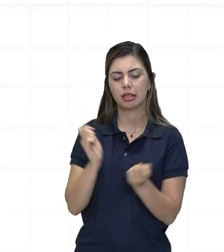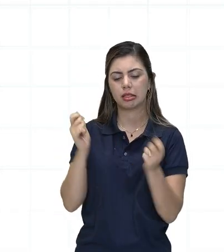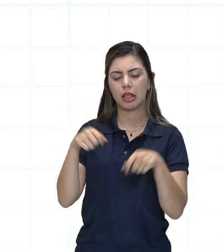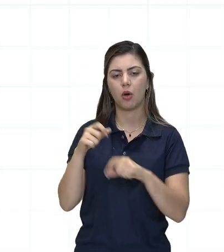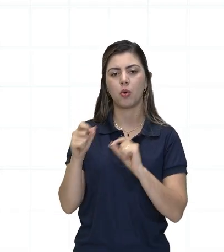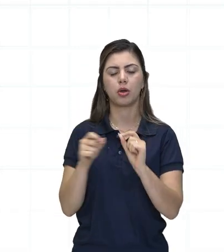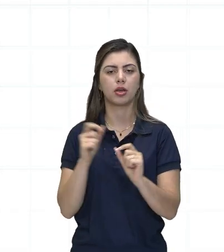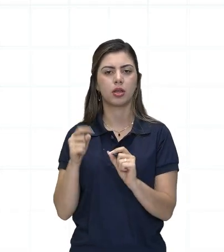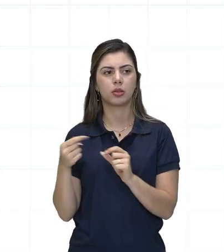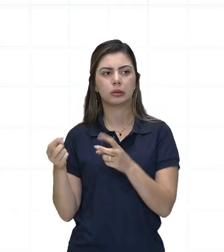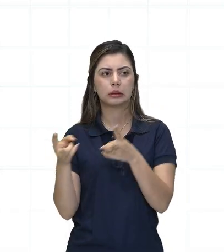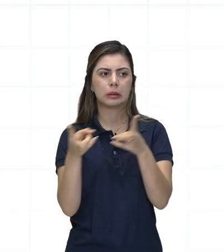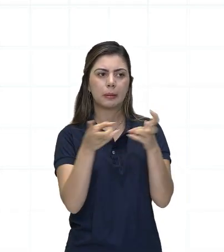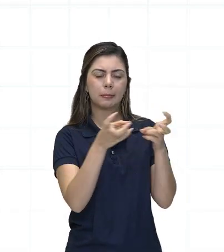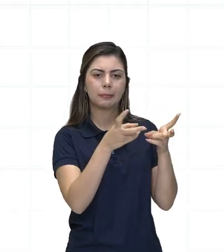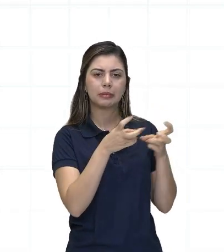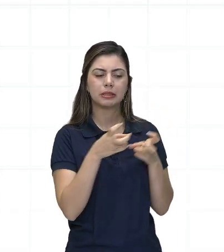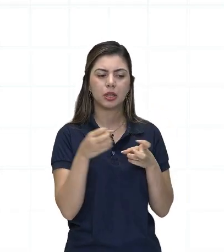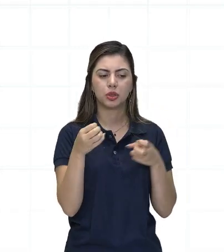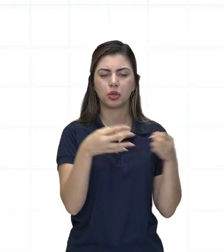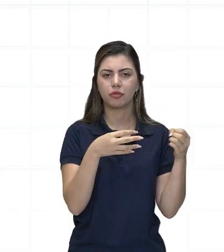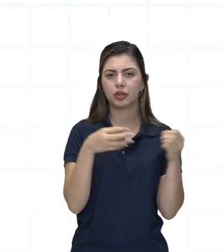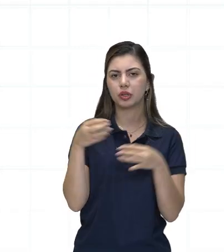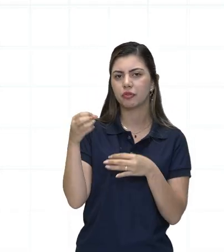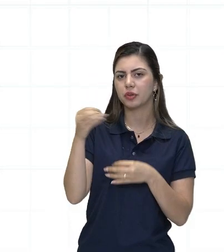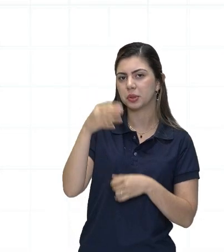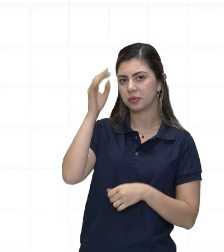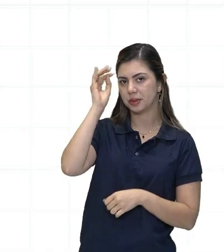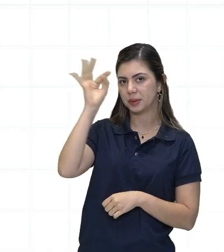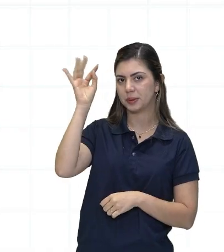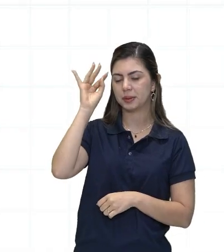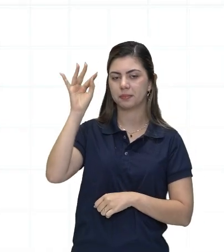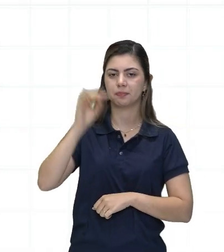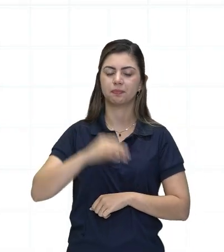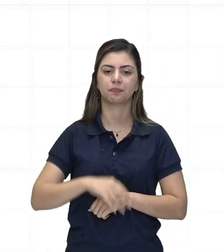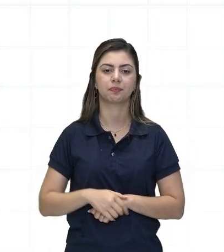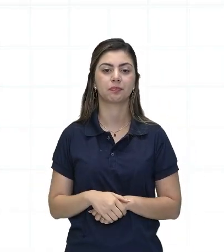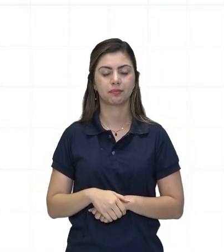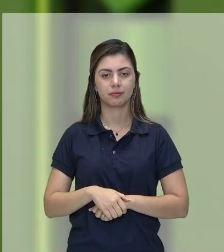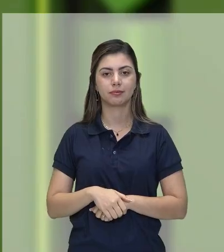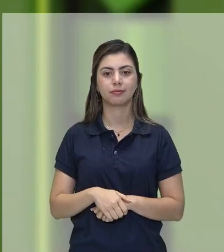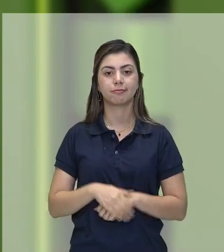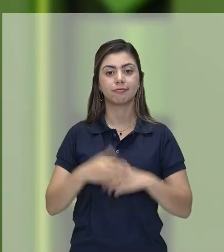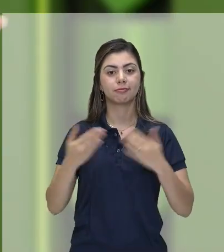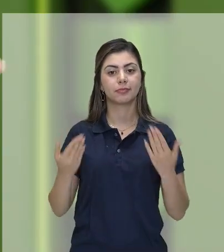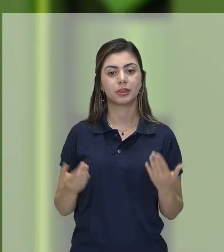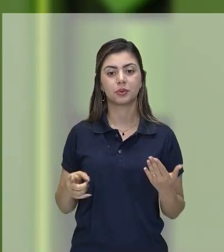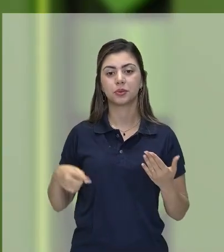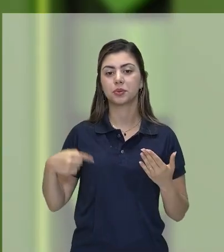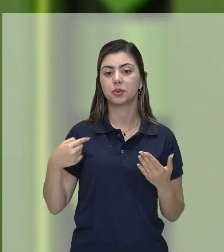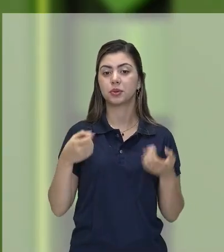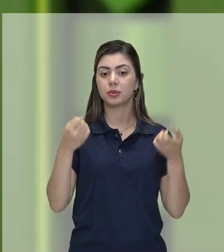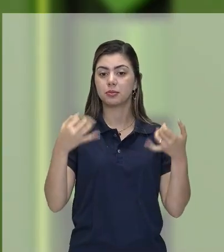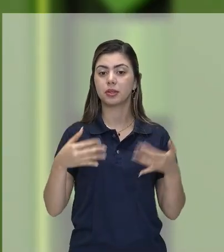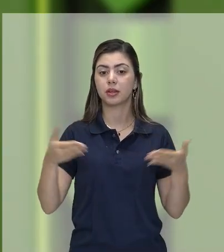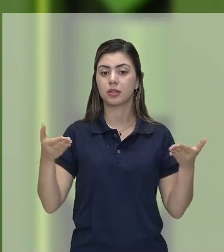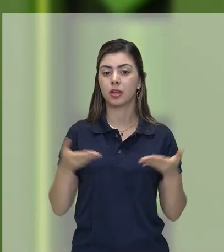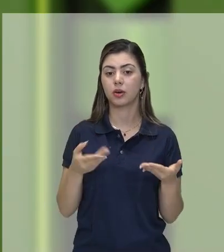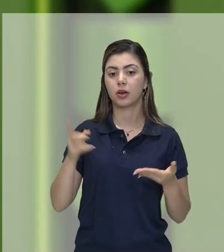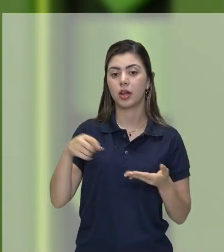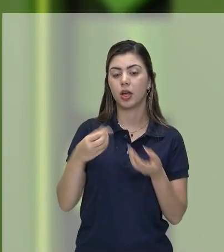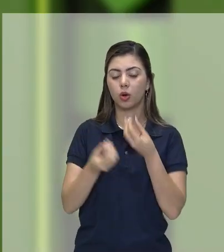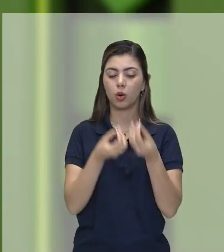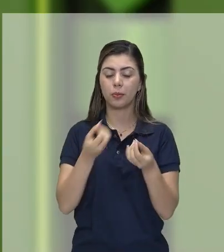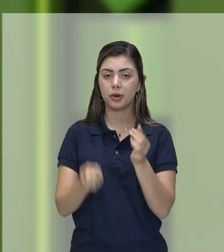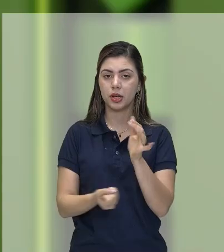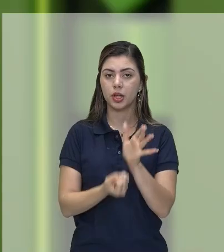criar, né, e observar aí essas novas teorias também. E aí, como a gente está falando ali da origem de novas espécies, a gente